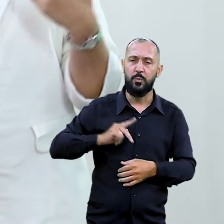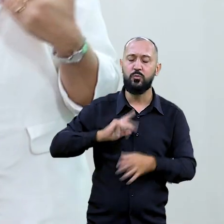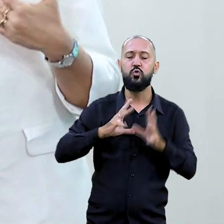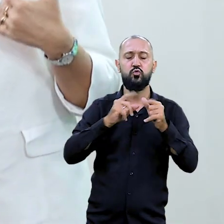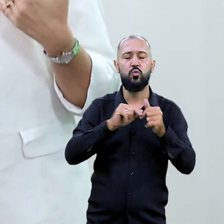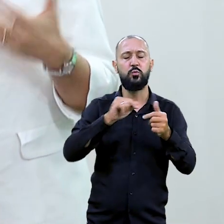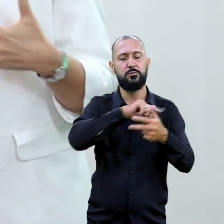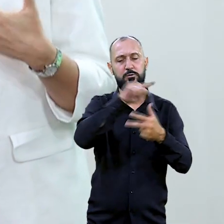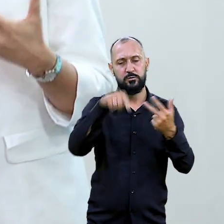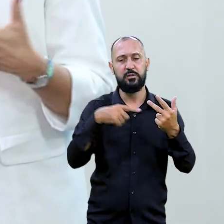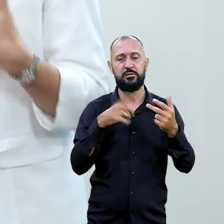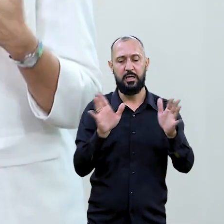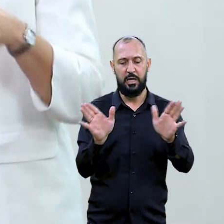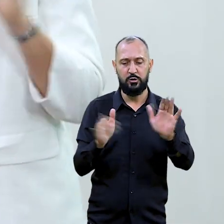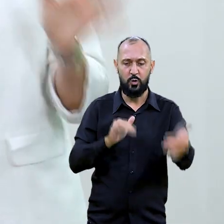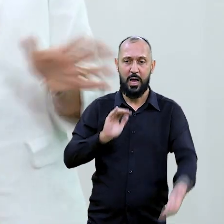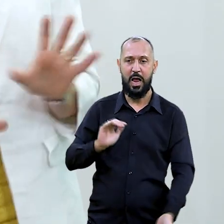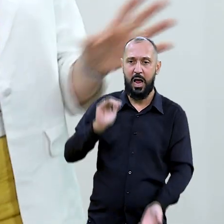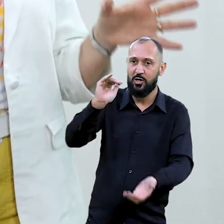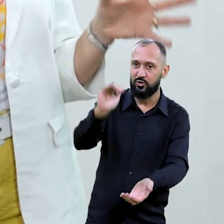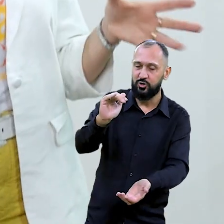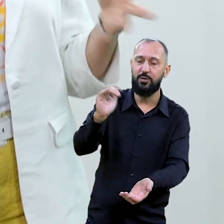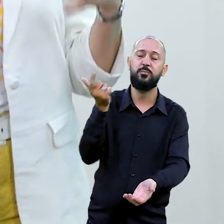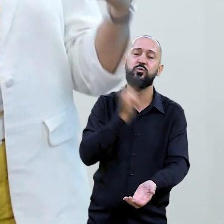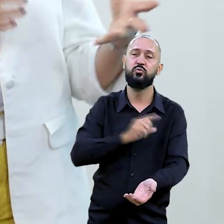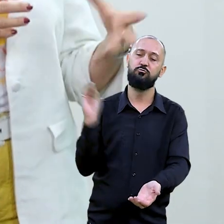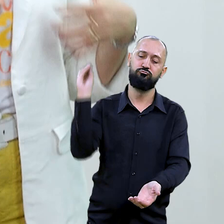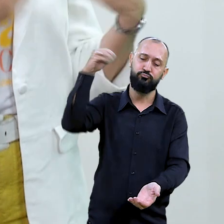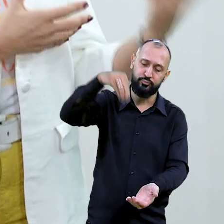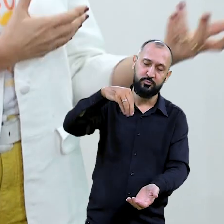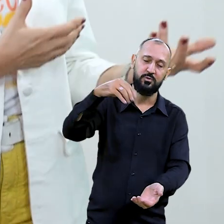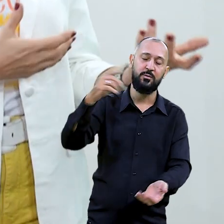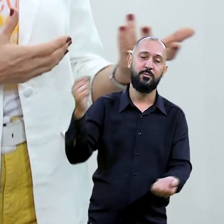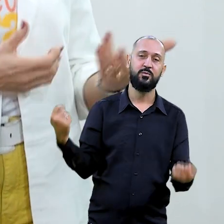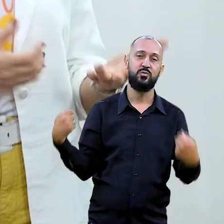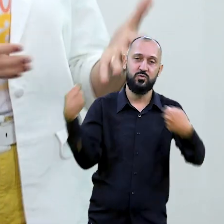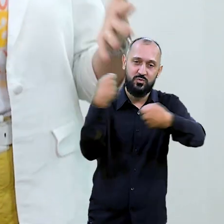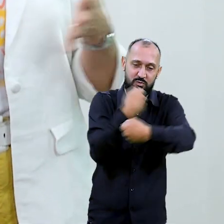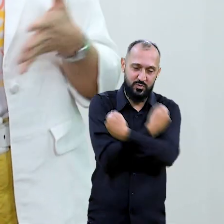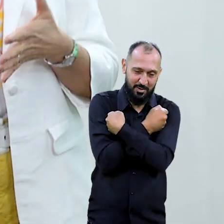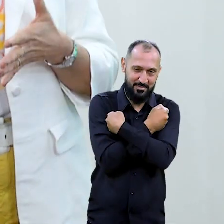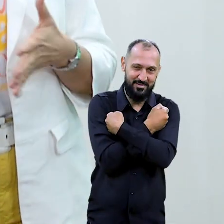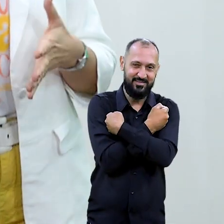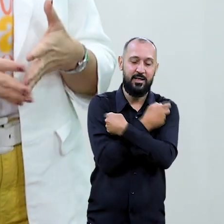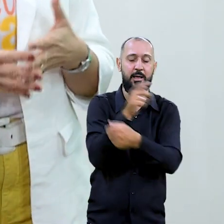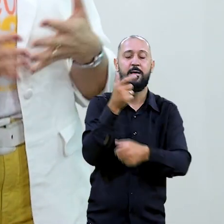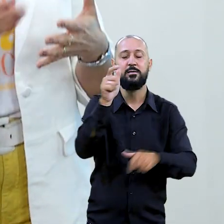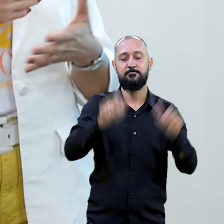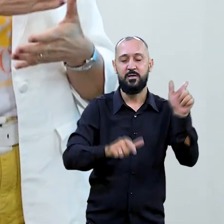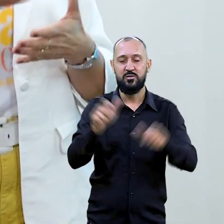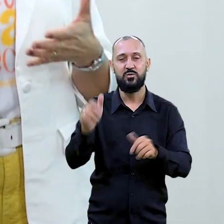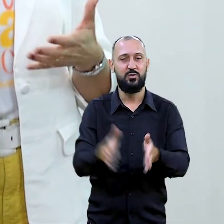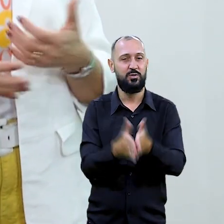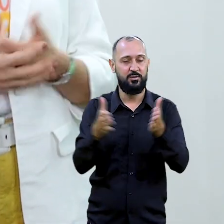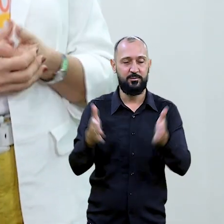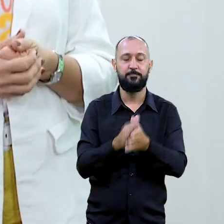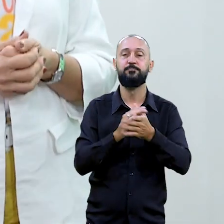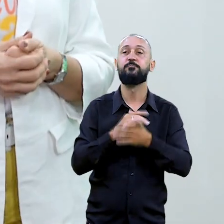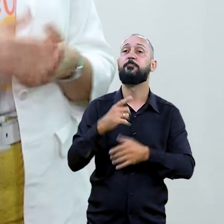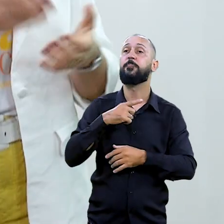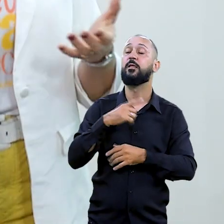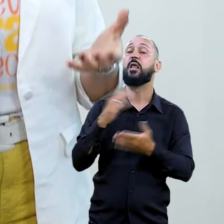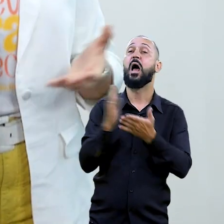de... tem o nome lá, enfim, que são mais próximos porque já estão com a gente há mais tempo. Mas tem parceiros, por exemplo, da